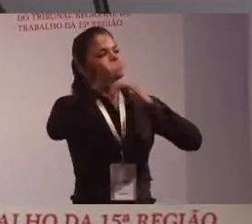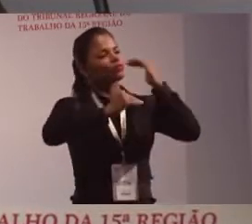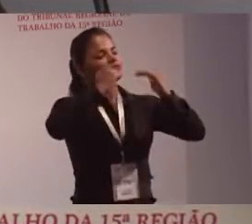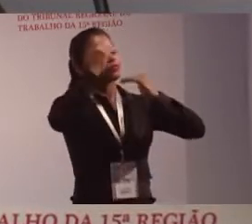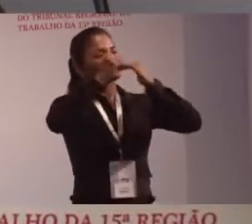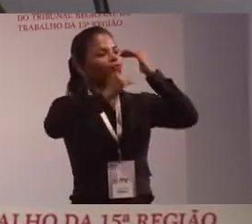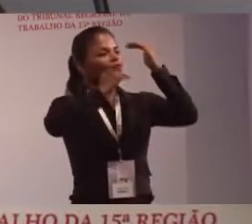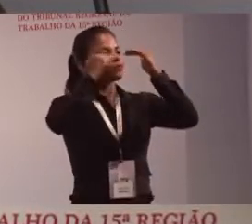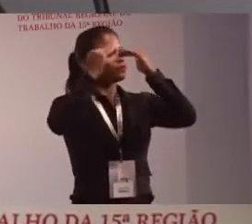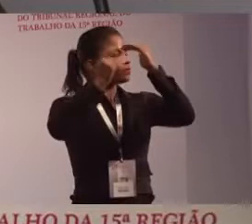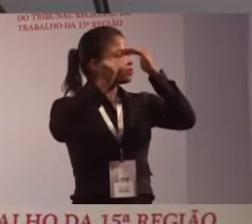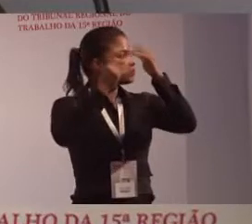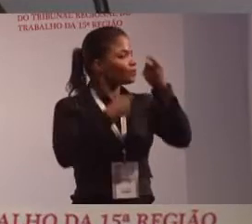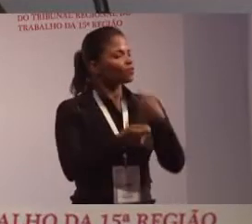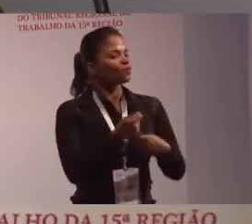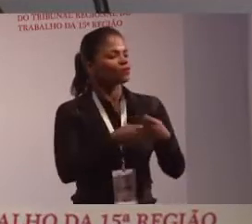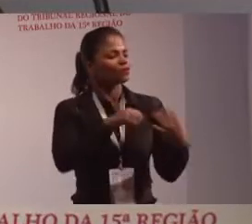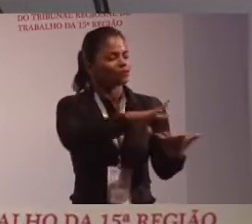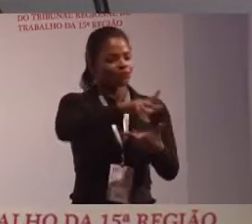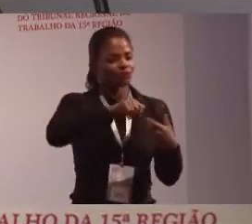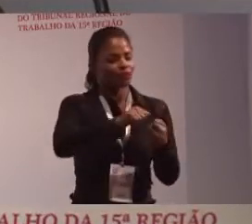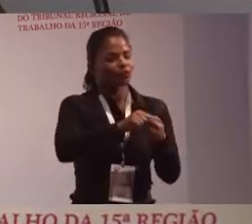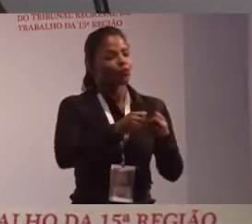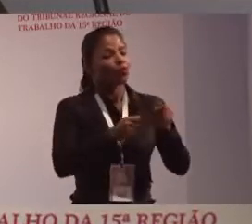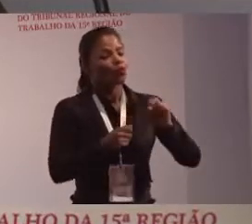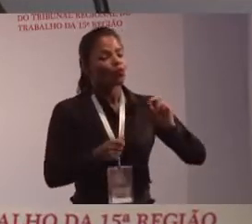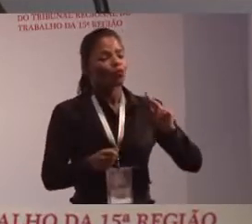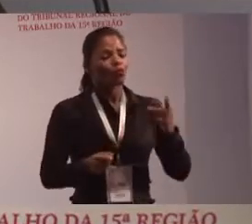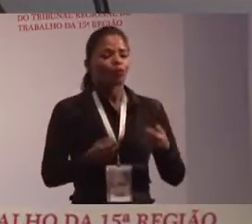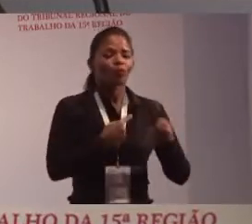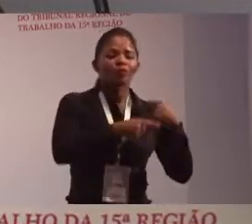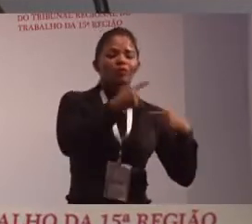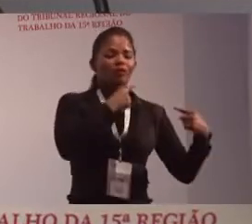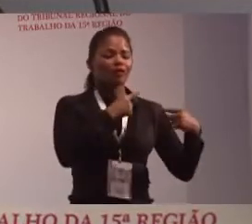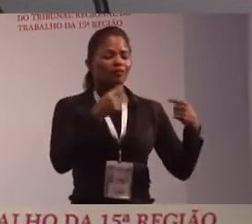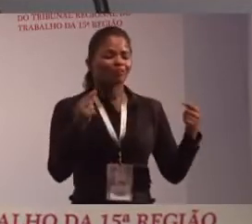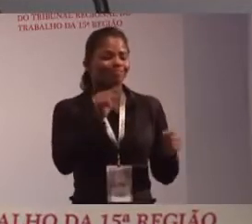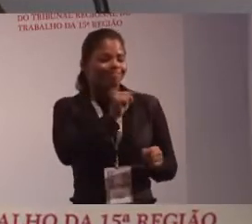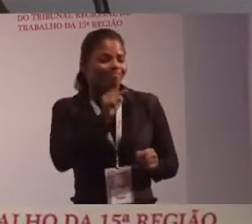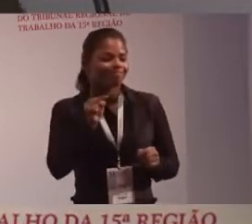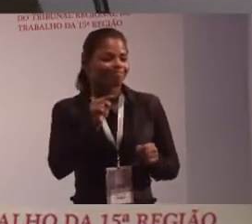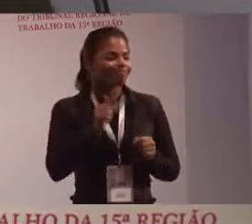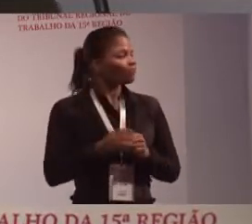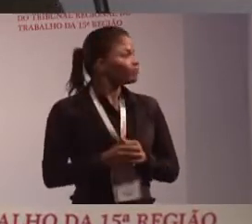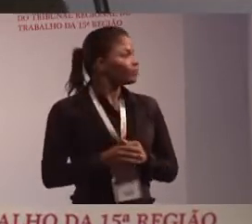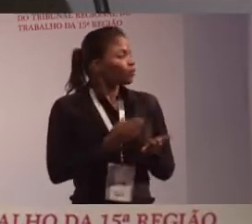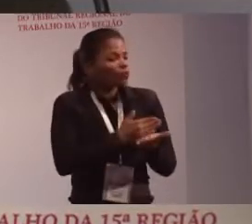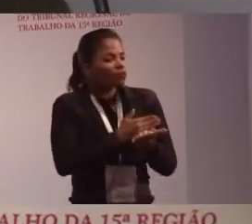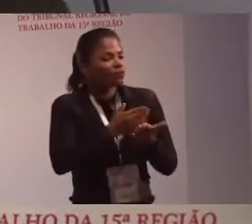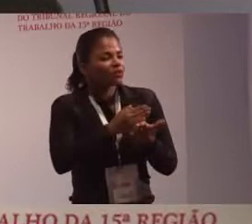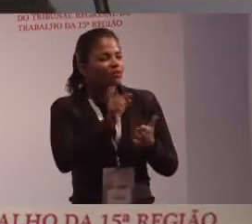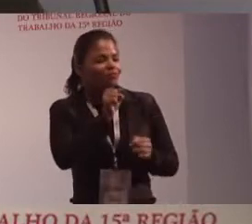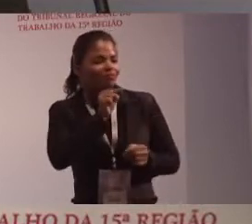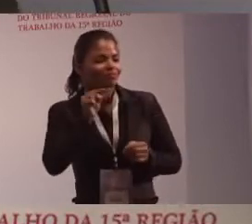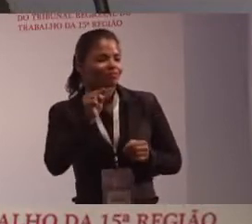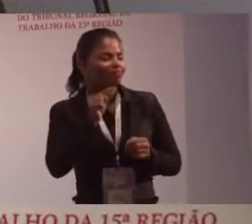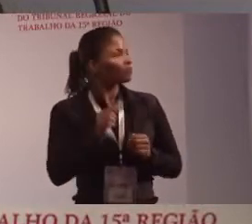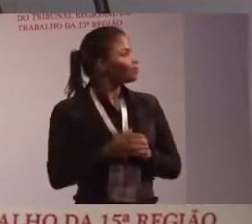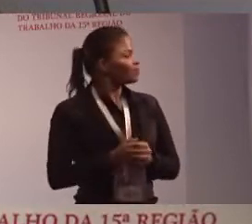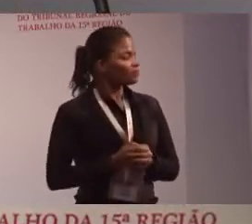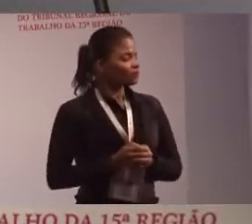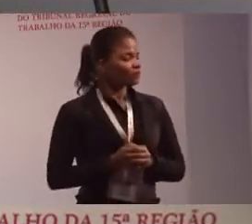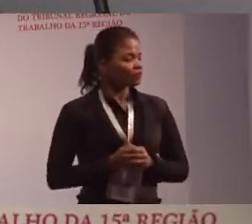crescimento dos negócios no mundo, ou o contrário, negativamente. Tá? Eu vou começar pelo negativo, que é